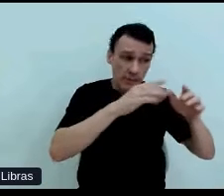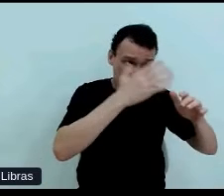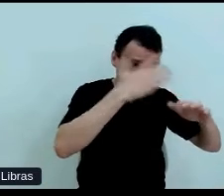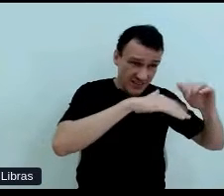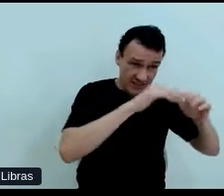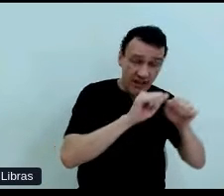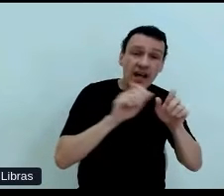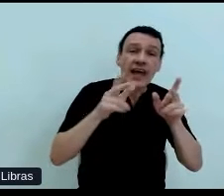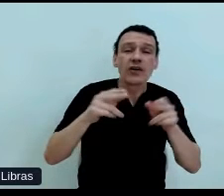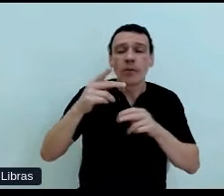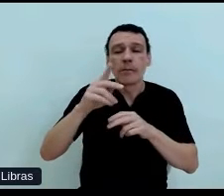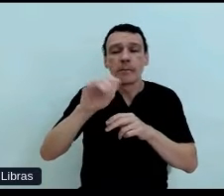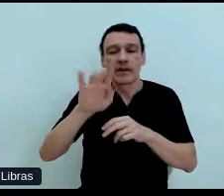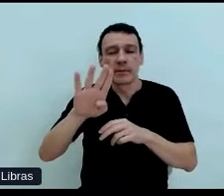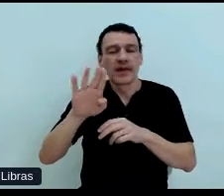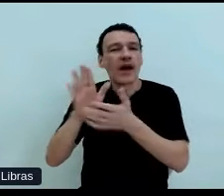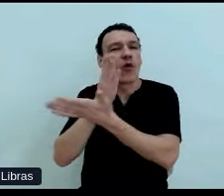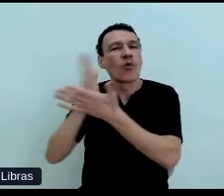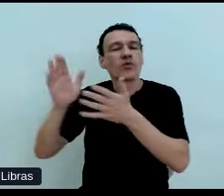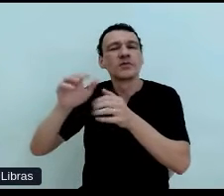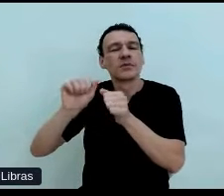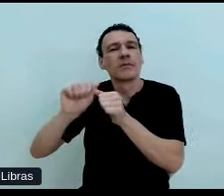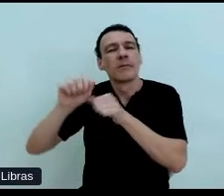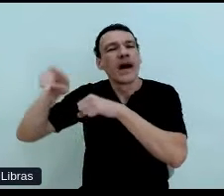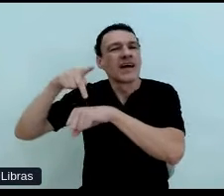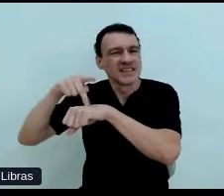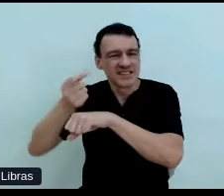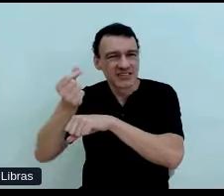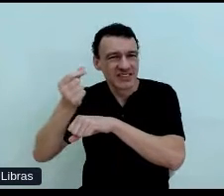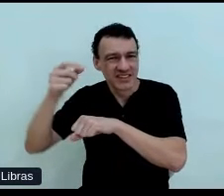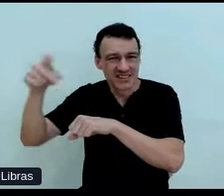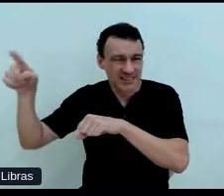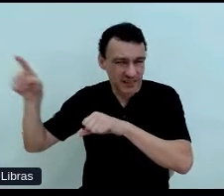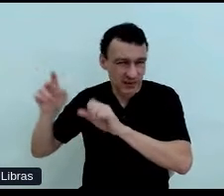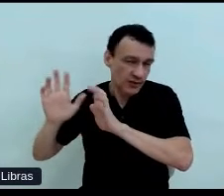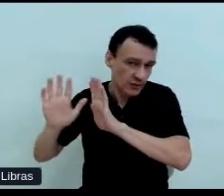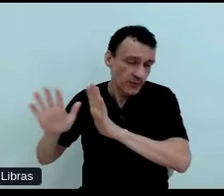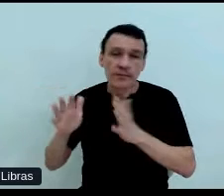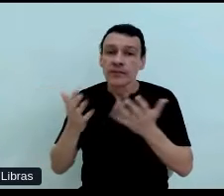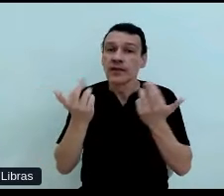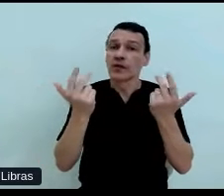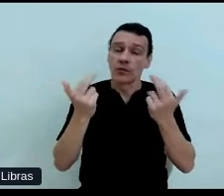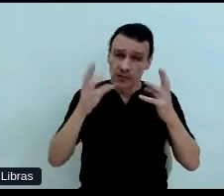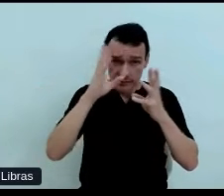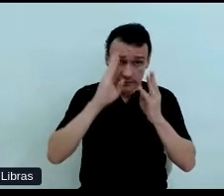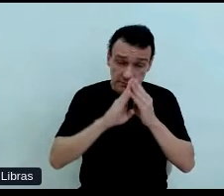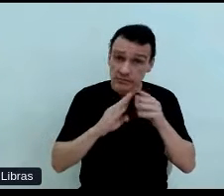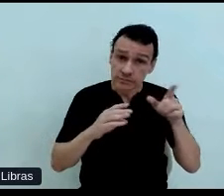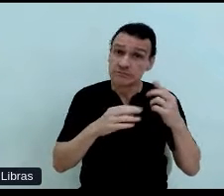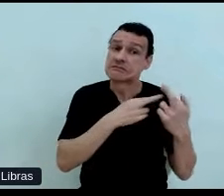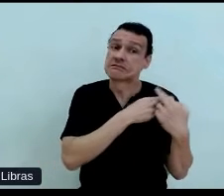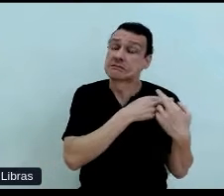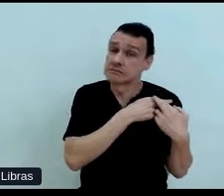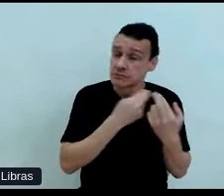países. Elas têm um poder incrível e isso traz a elas uma responsabilidade muito grande.